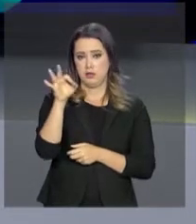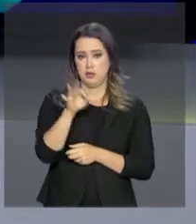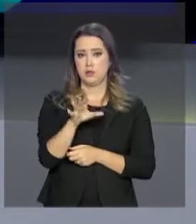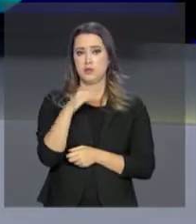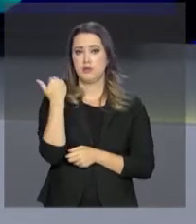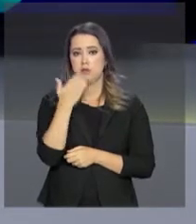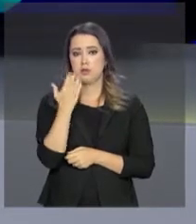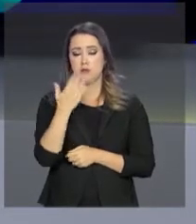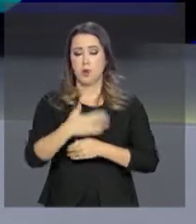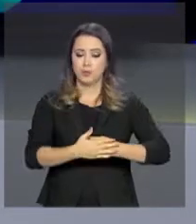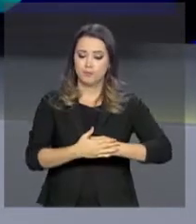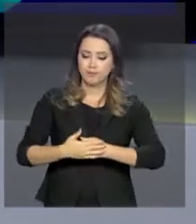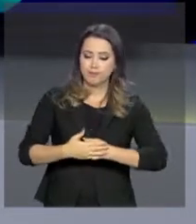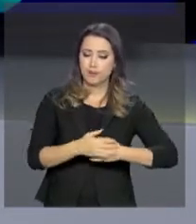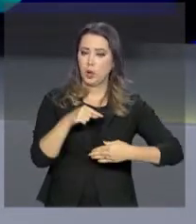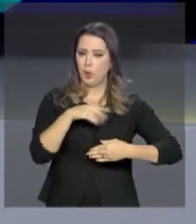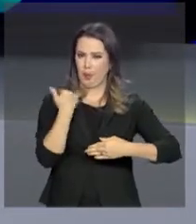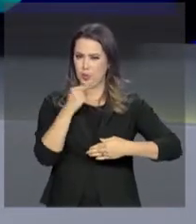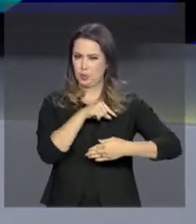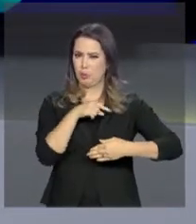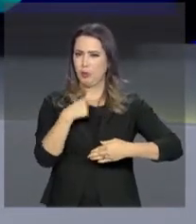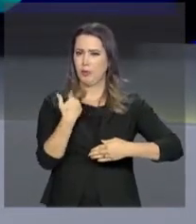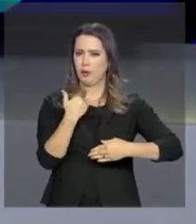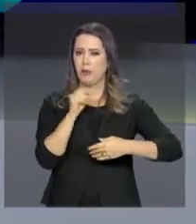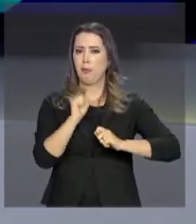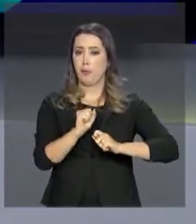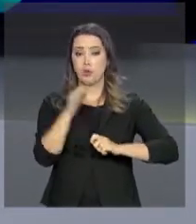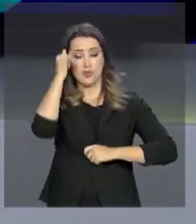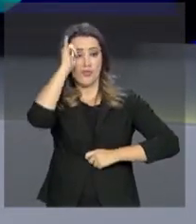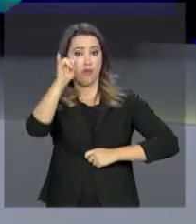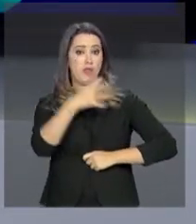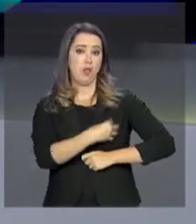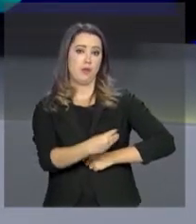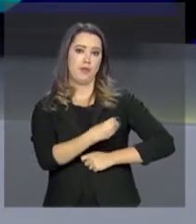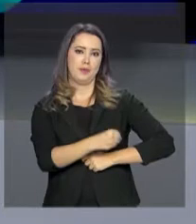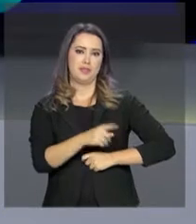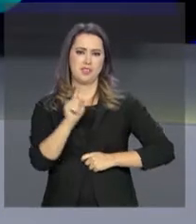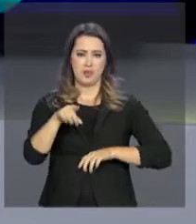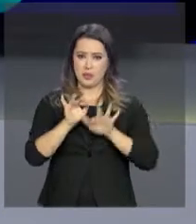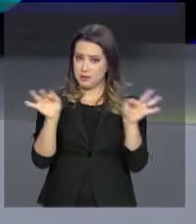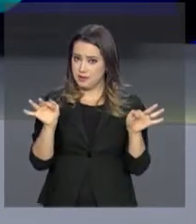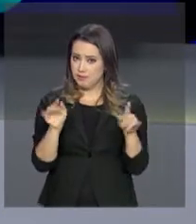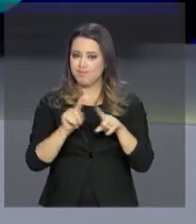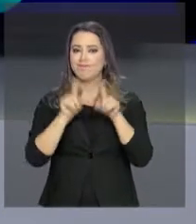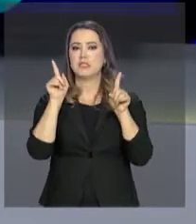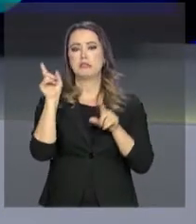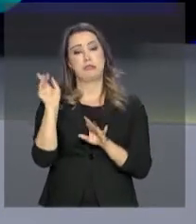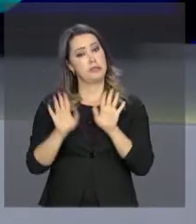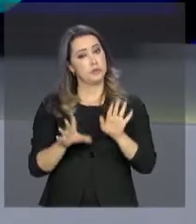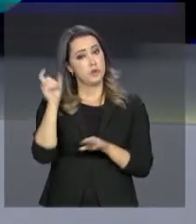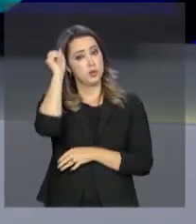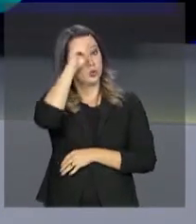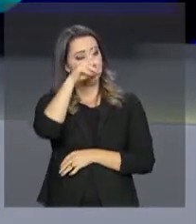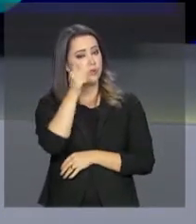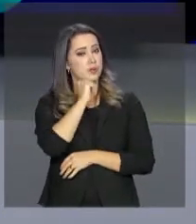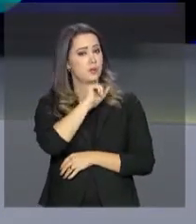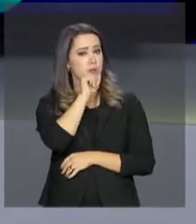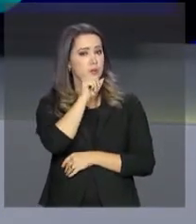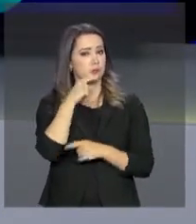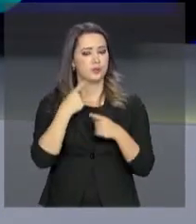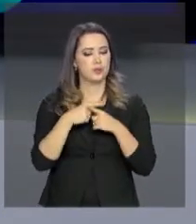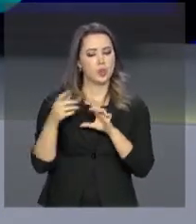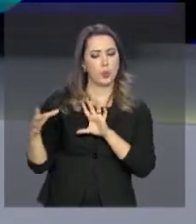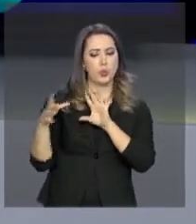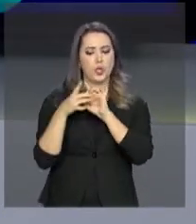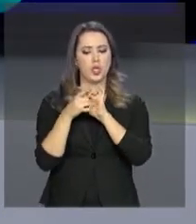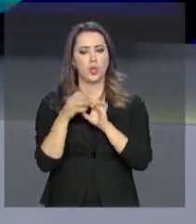é um ato que parece simples mas que pode ser um desafio para algumas mães à amamentação é um processo que envolve integração